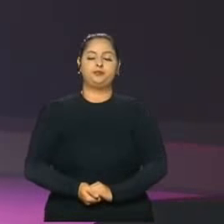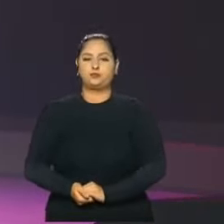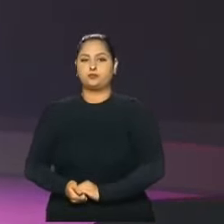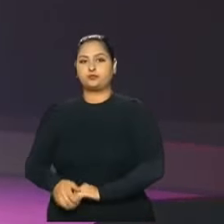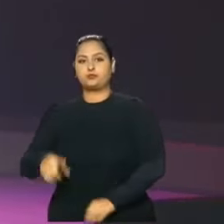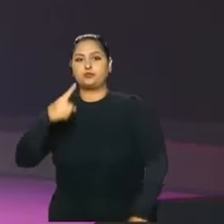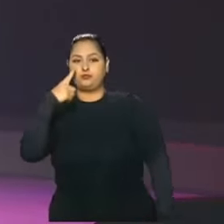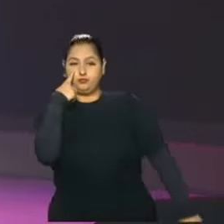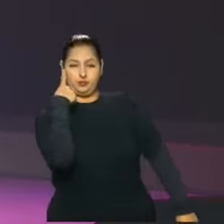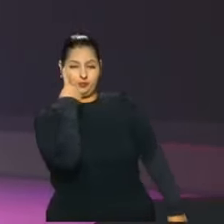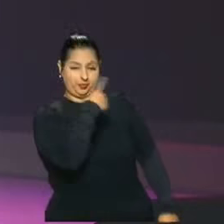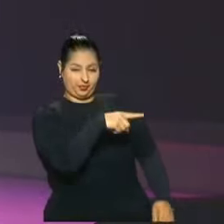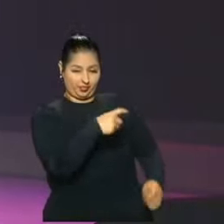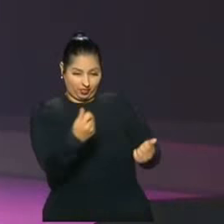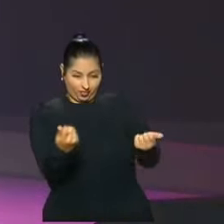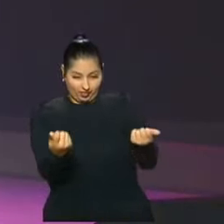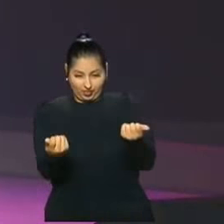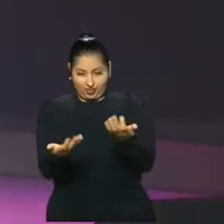Agora,